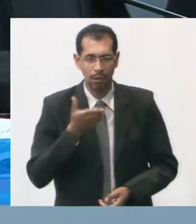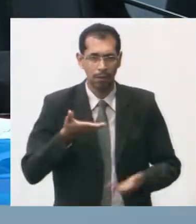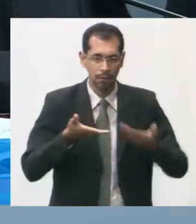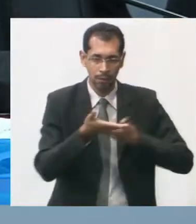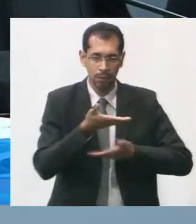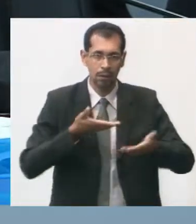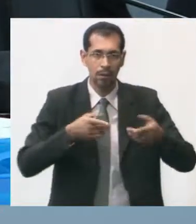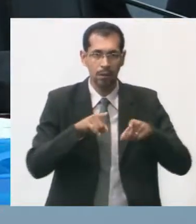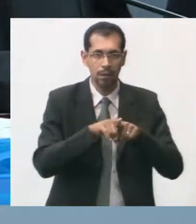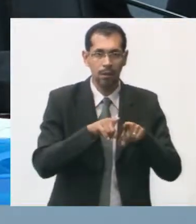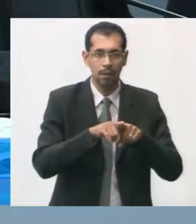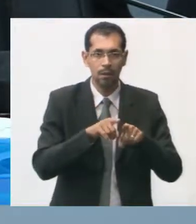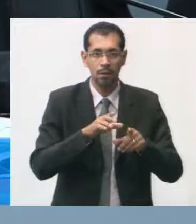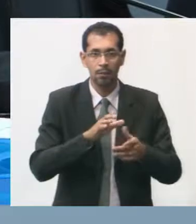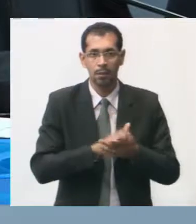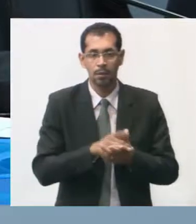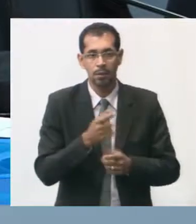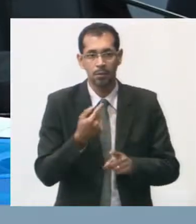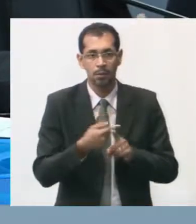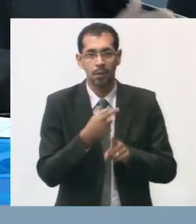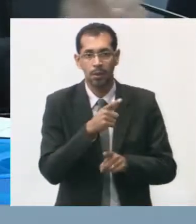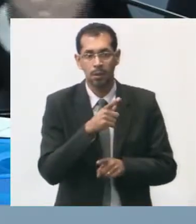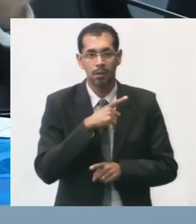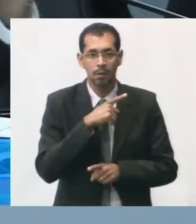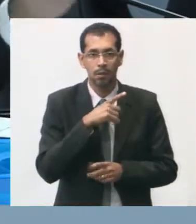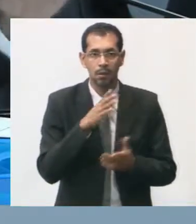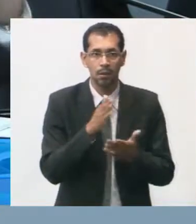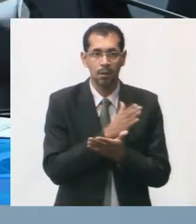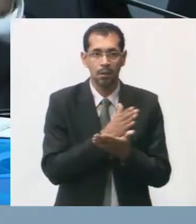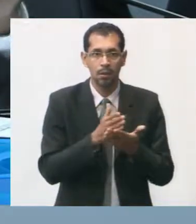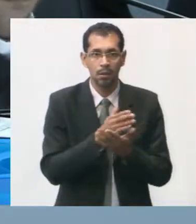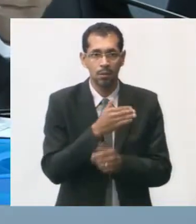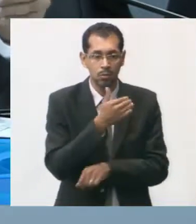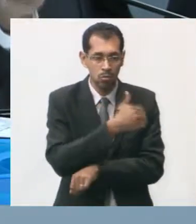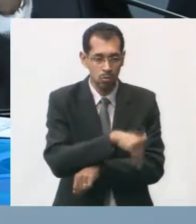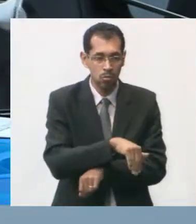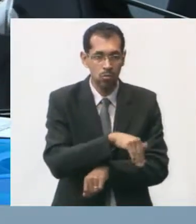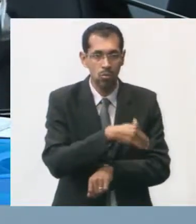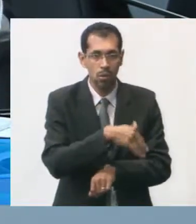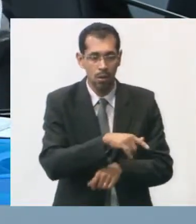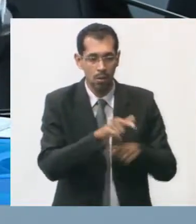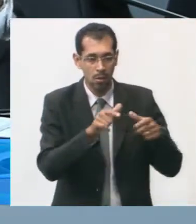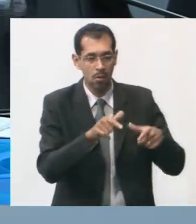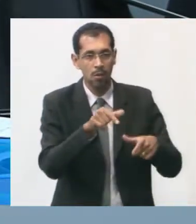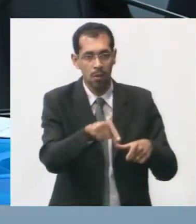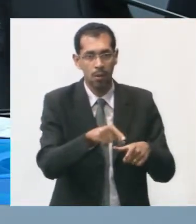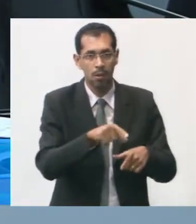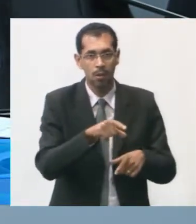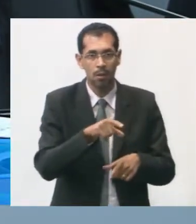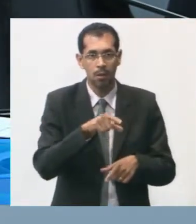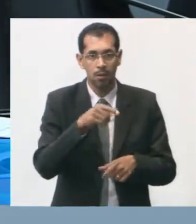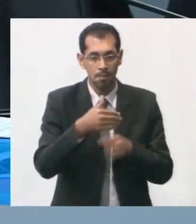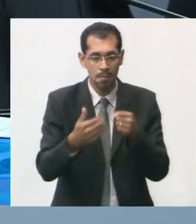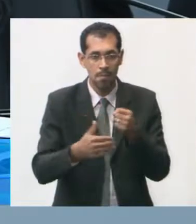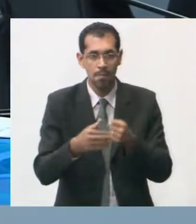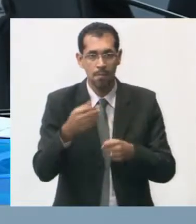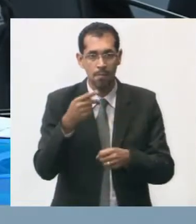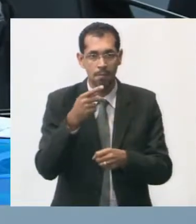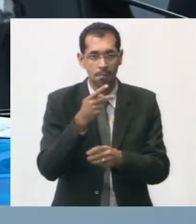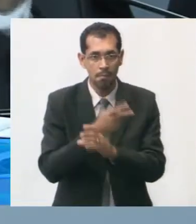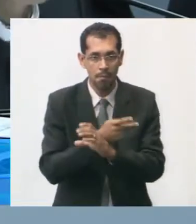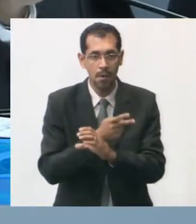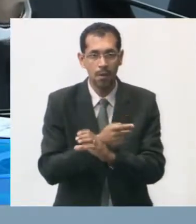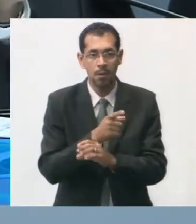da Praia do Canto. Ele quer, de alguma forma, fomentar através do QR Code, para não ter que ter o histórico lá na placa, gerando